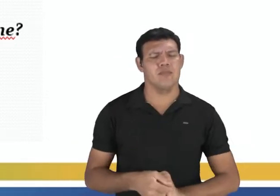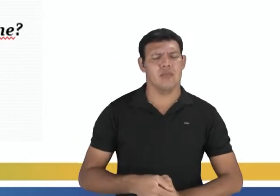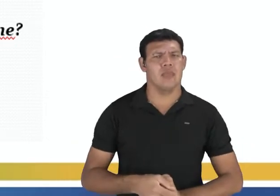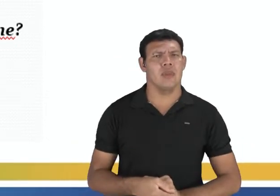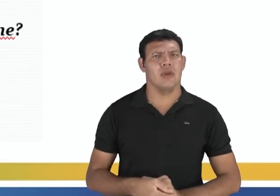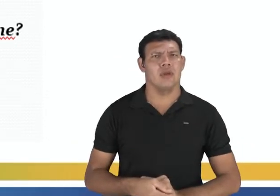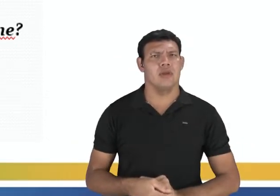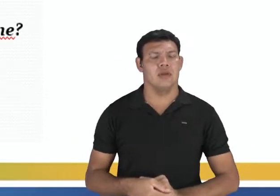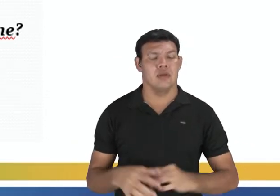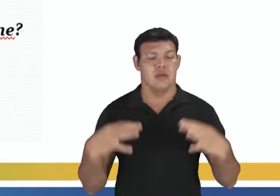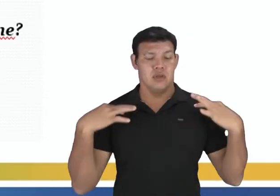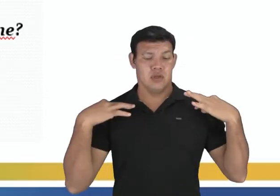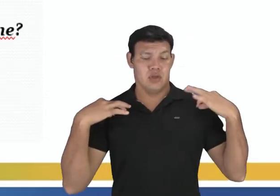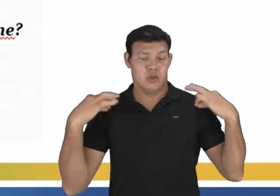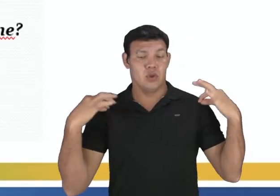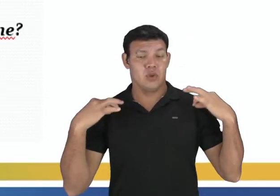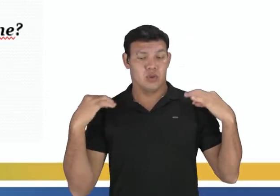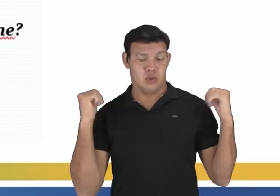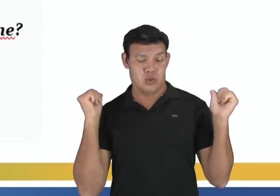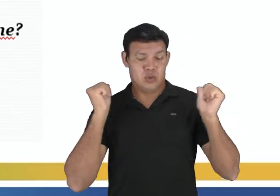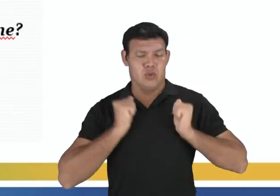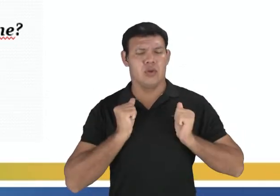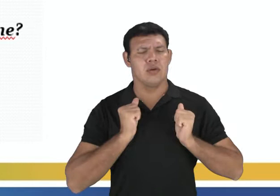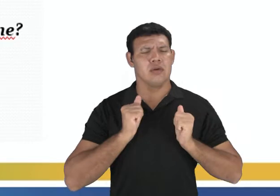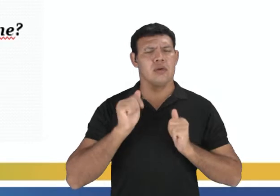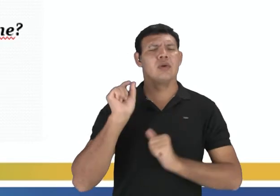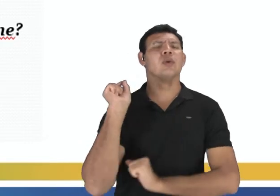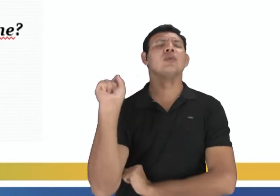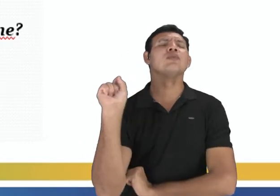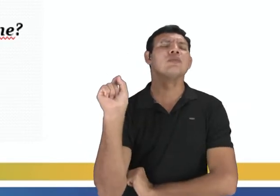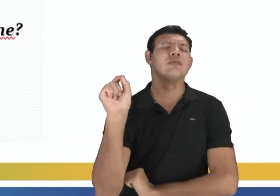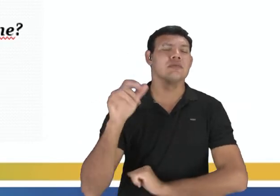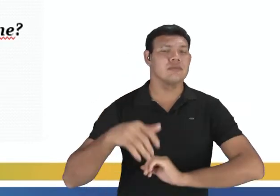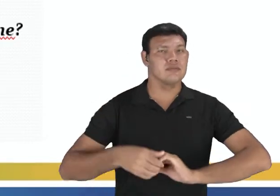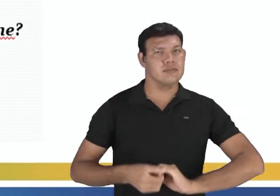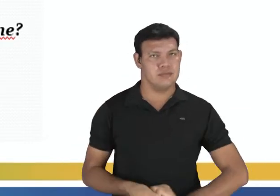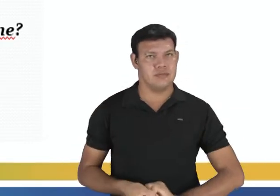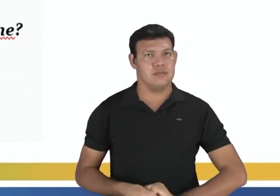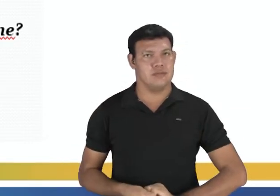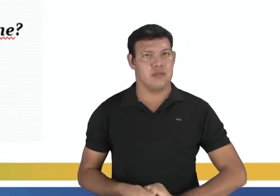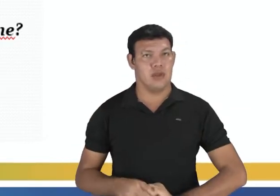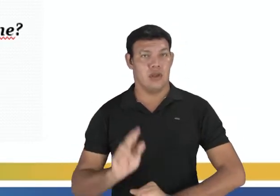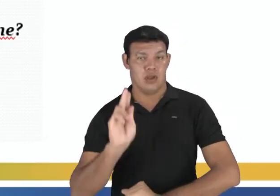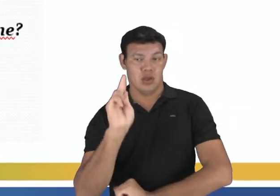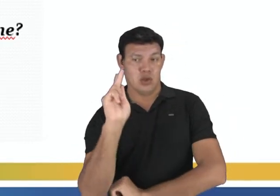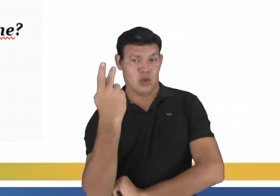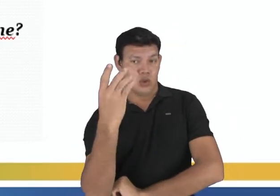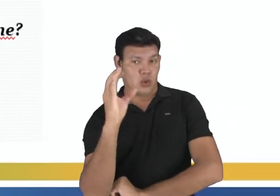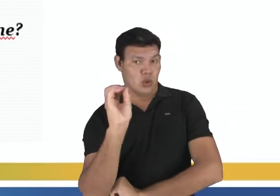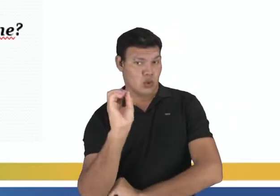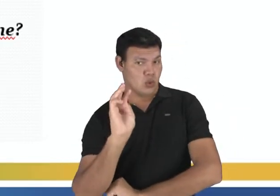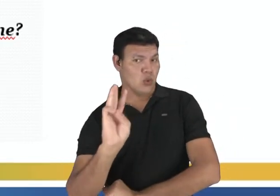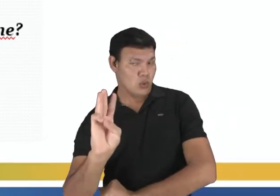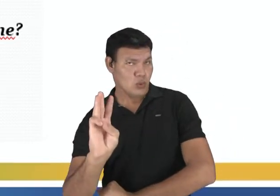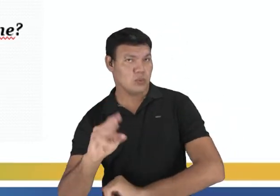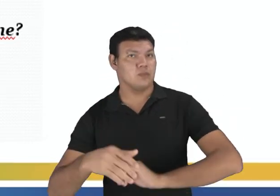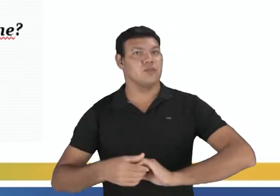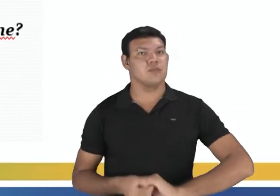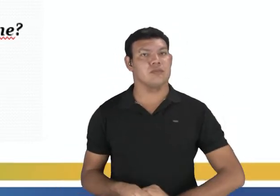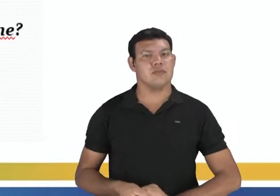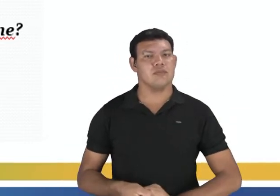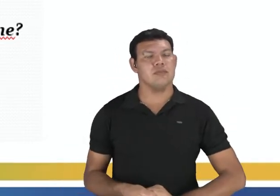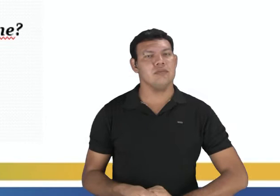esta jaqueta? E o how, que apesar de não ter o W,